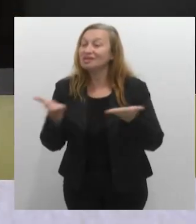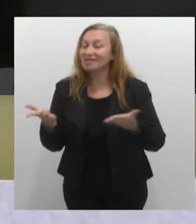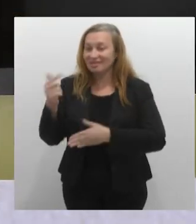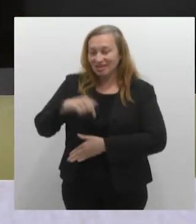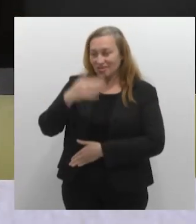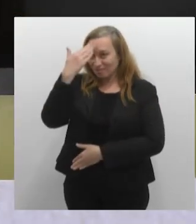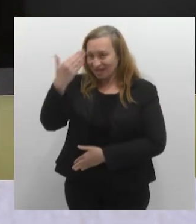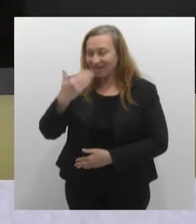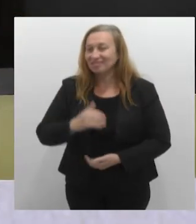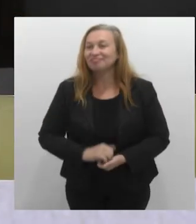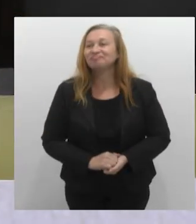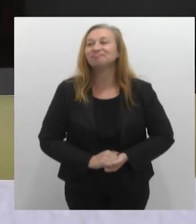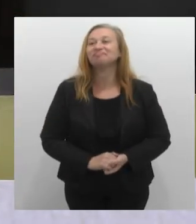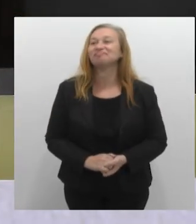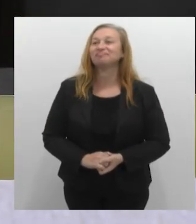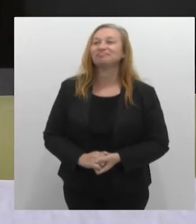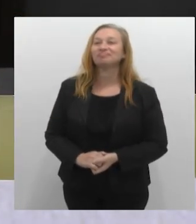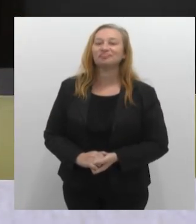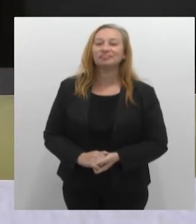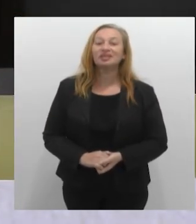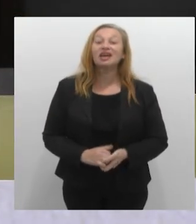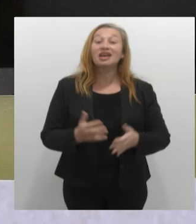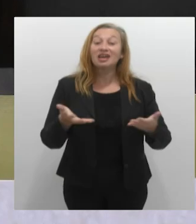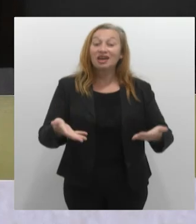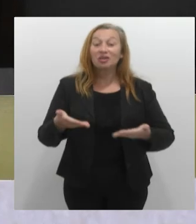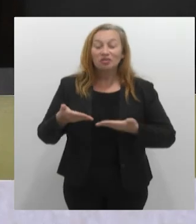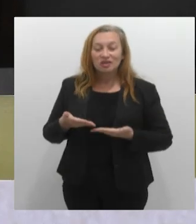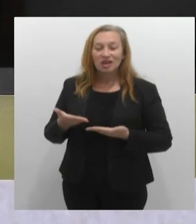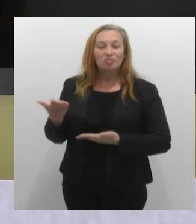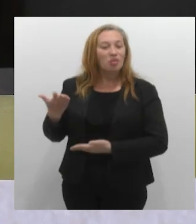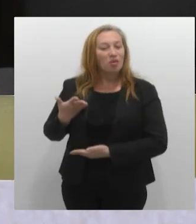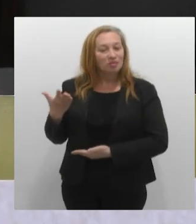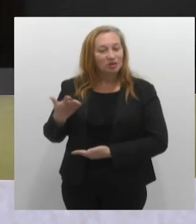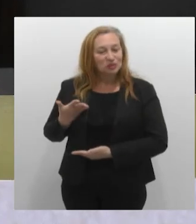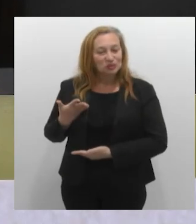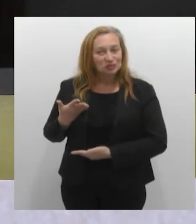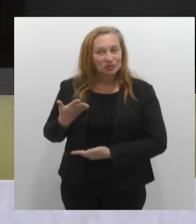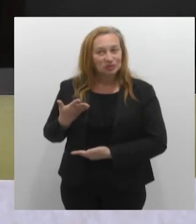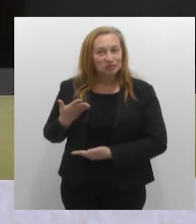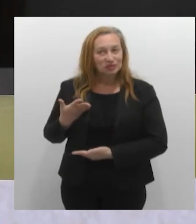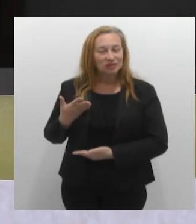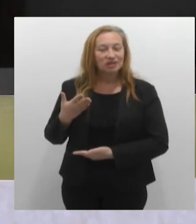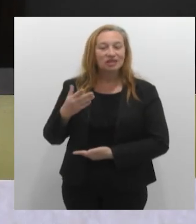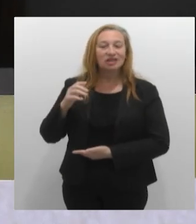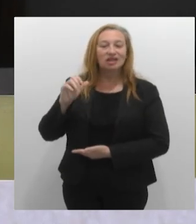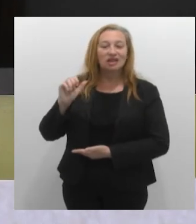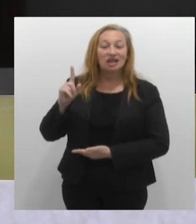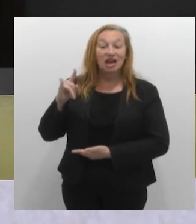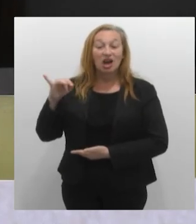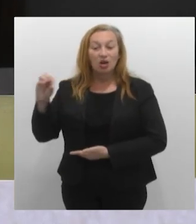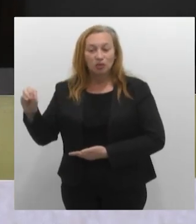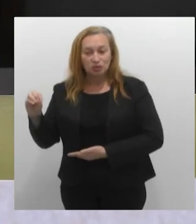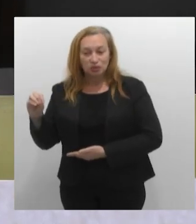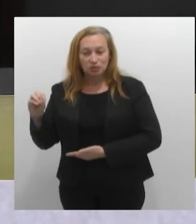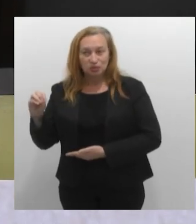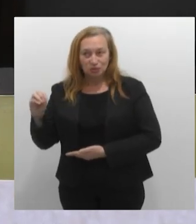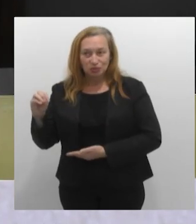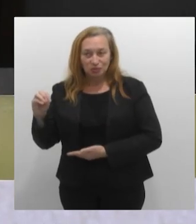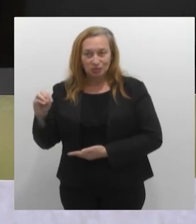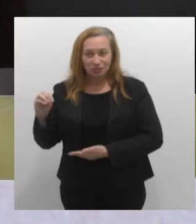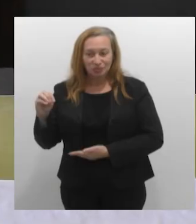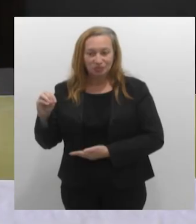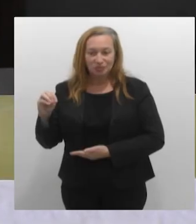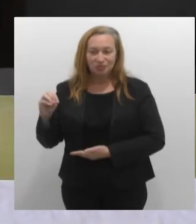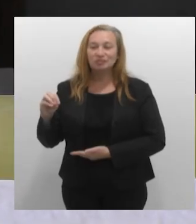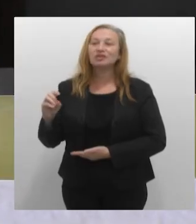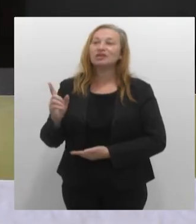Muito obrigado. Quero convidar meu querido amigo, cônego Cláudio, vigário episcopal do vicariato